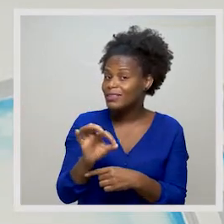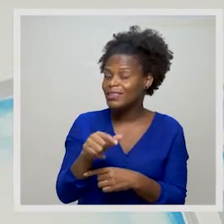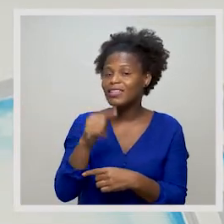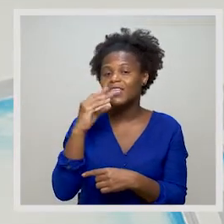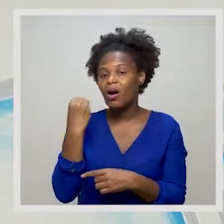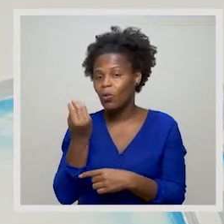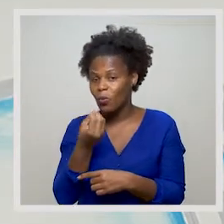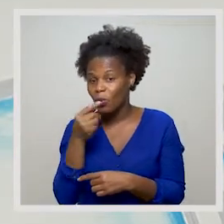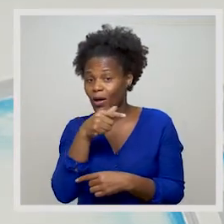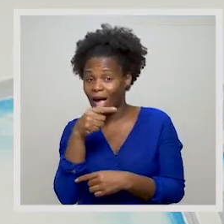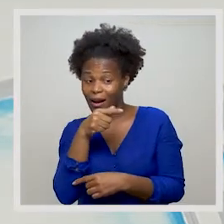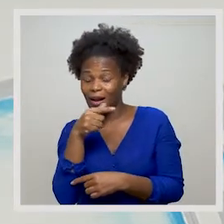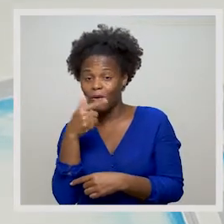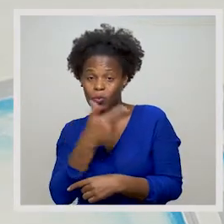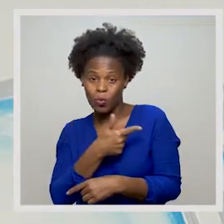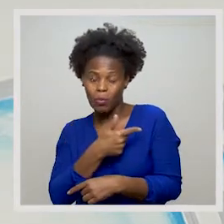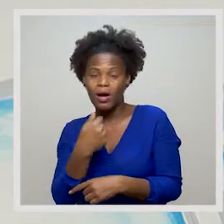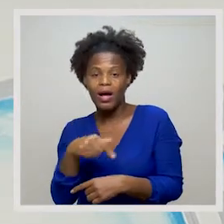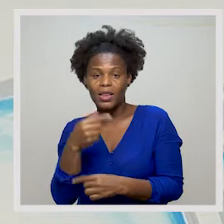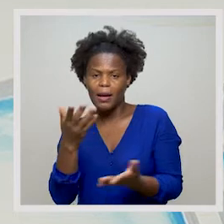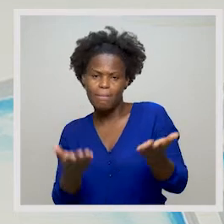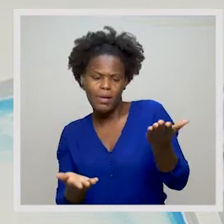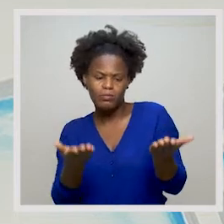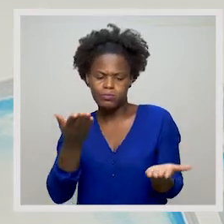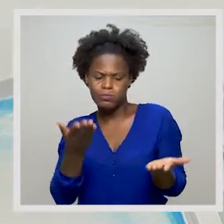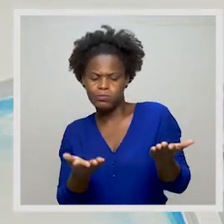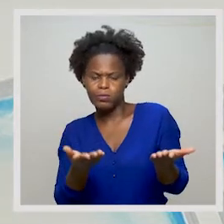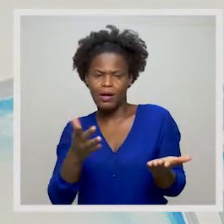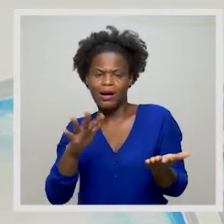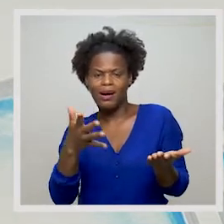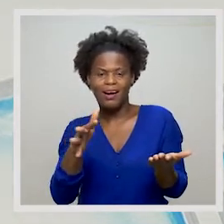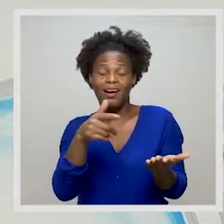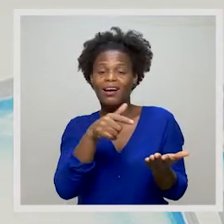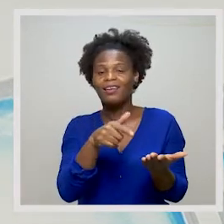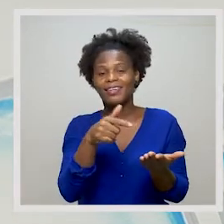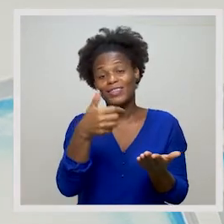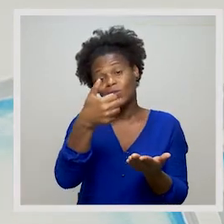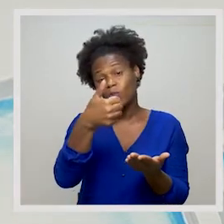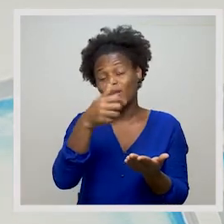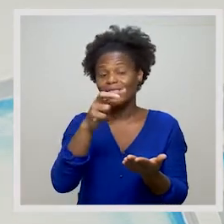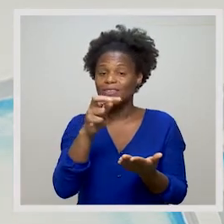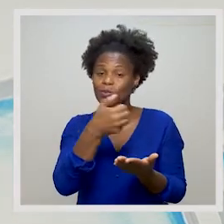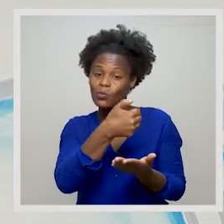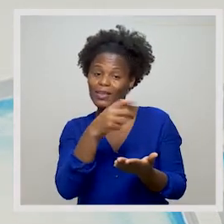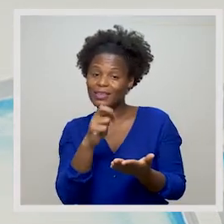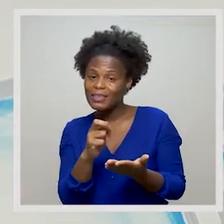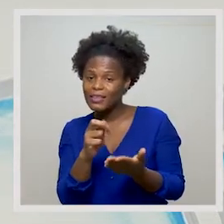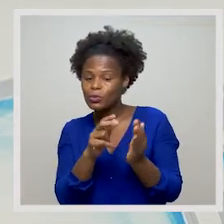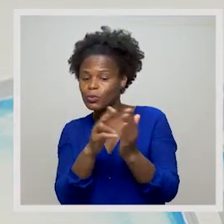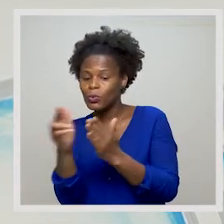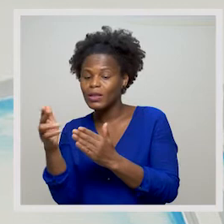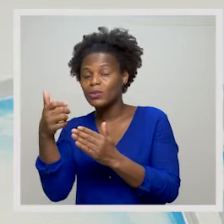20% dos alunos daquela turma tem peso compreendido entre 53